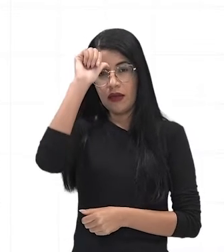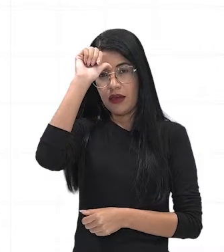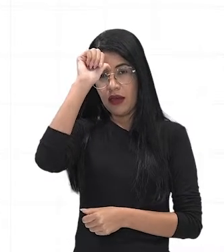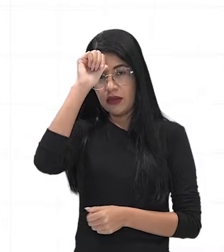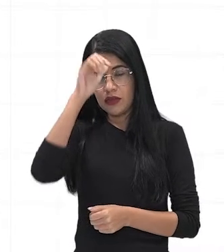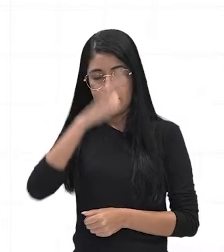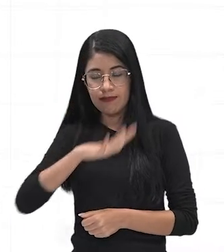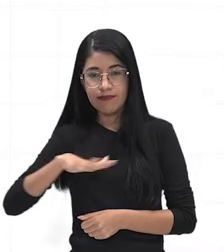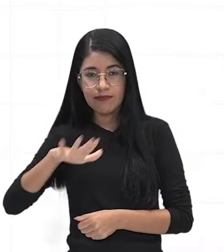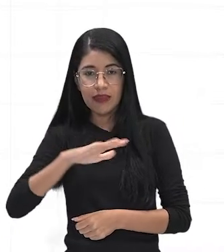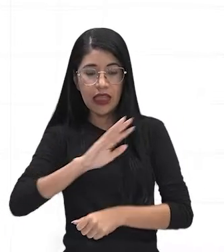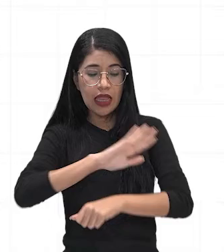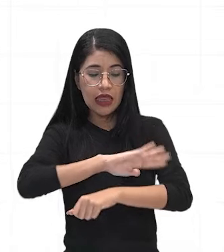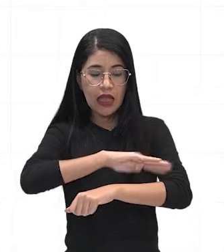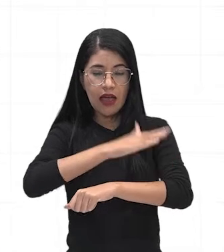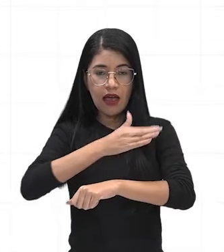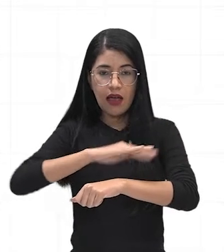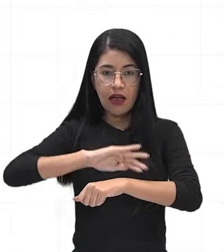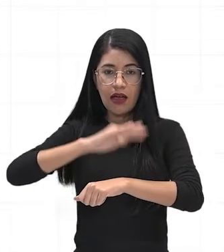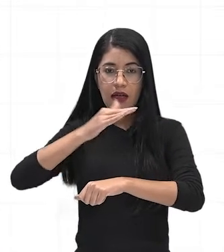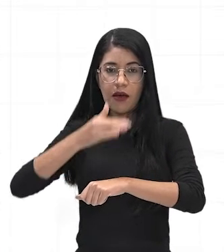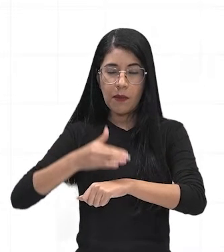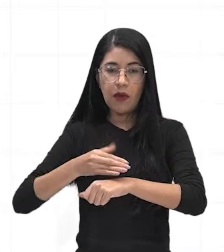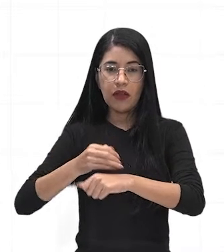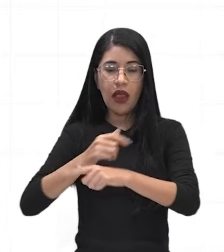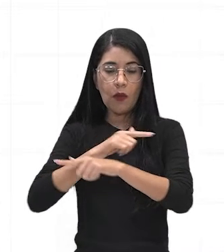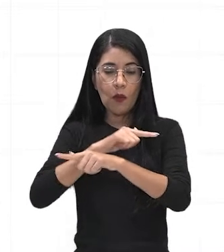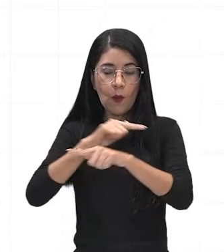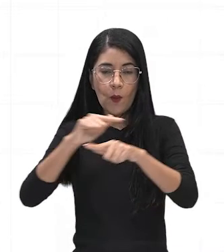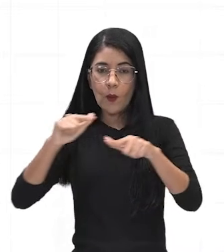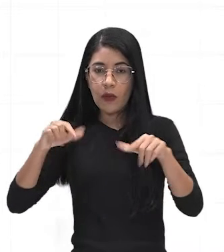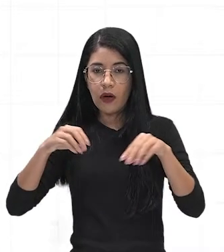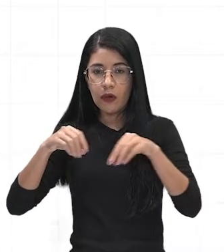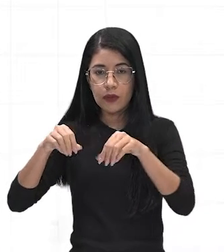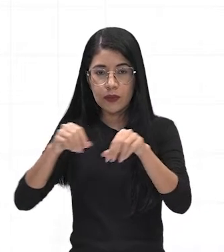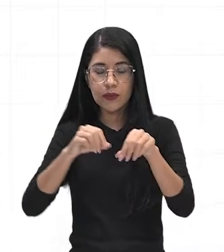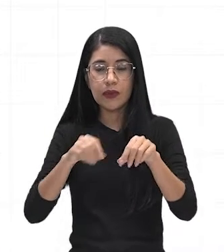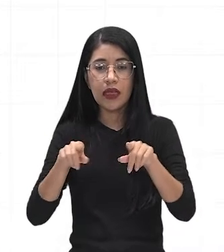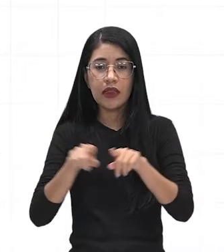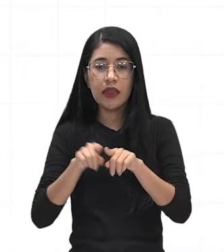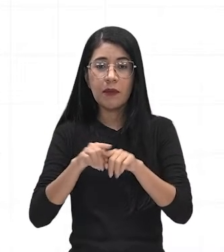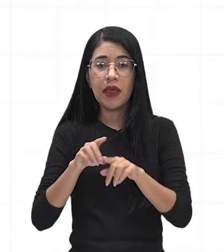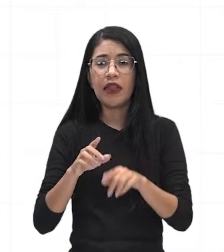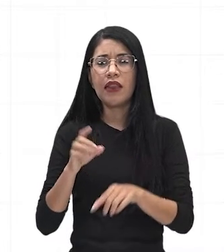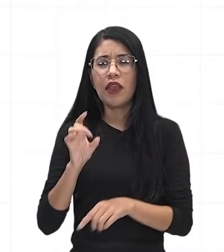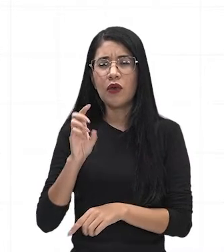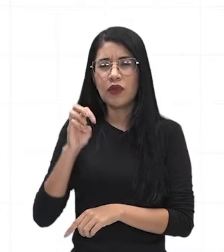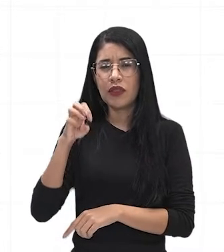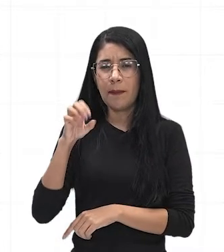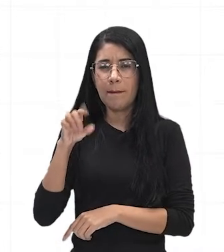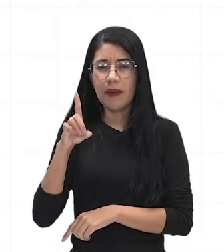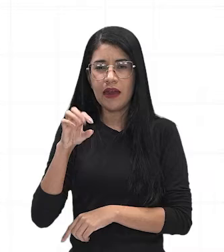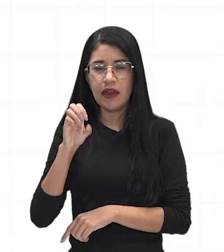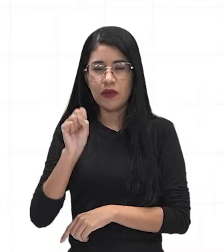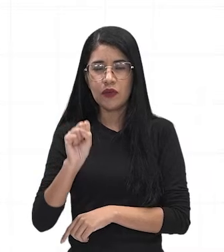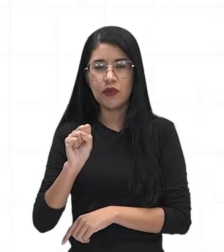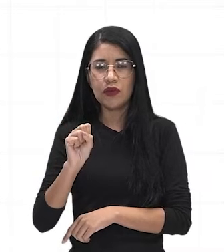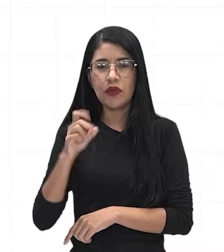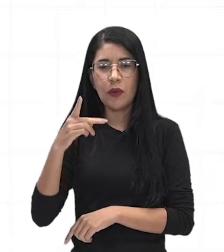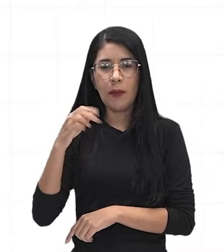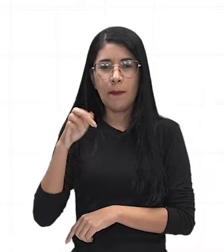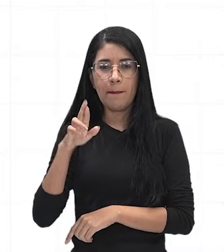região montanhosa e desértica, os medos e os persas construíram sua